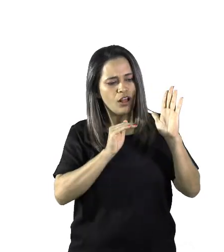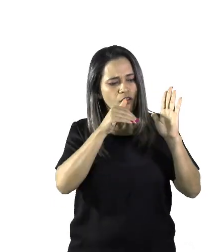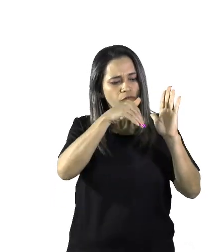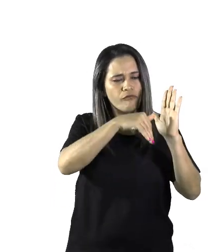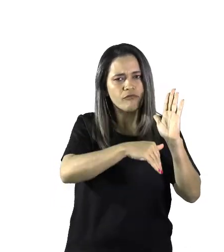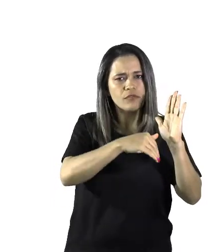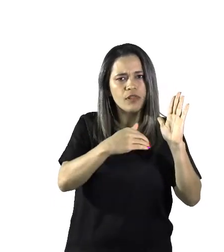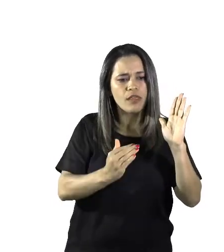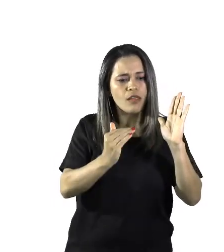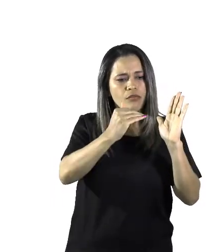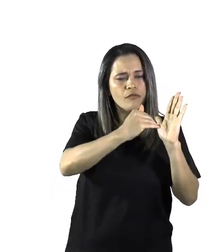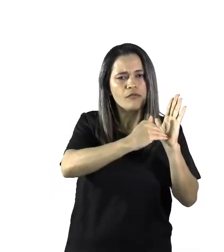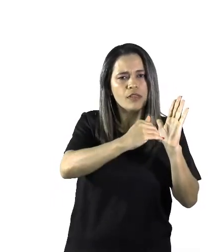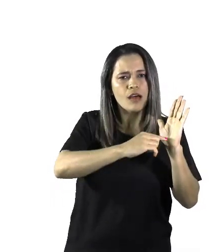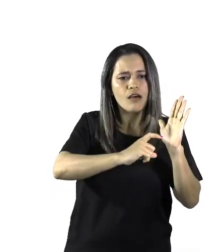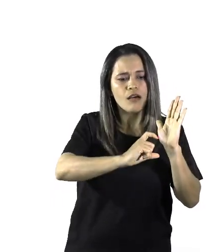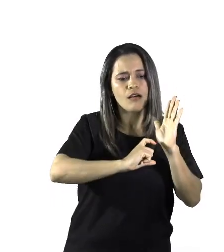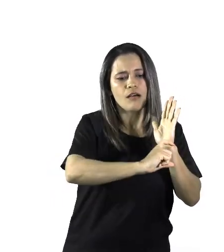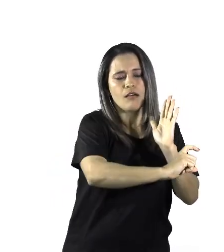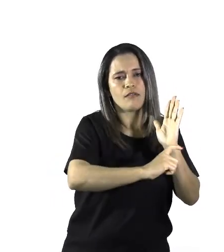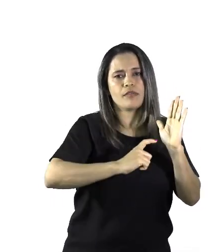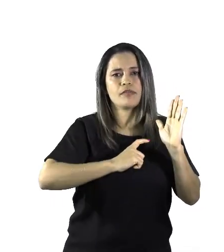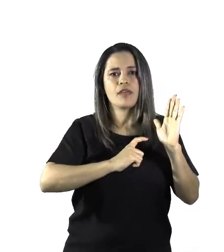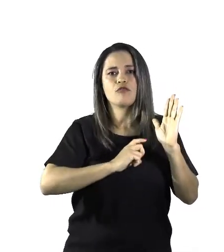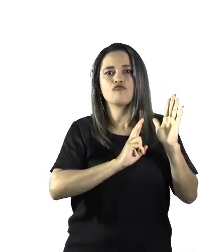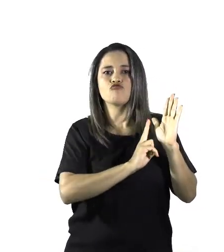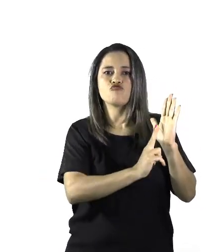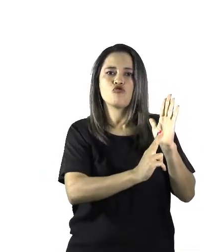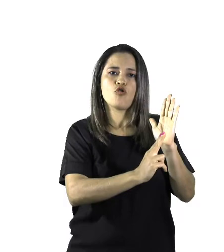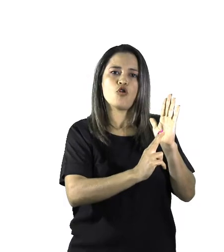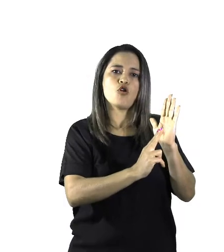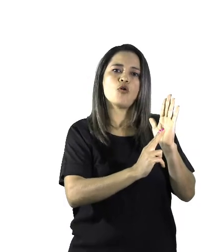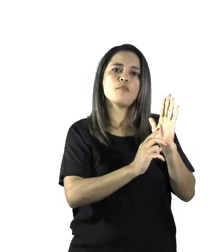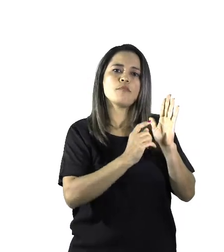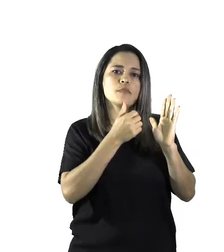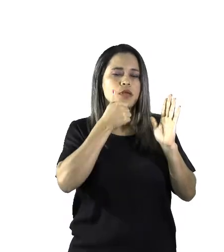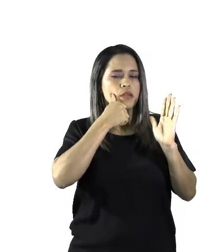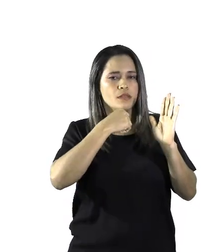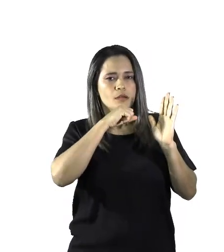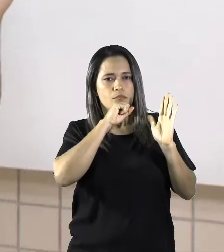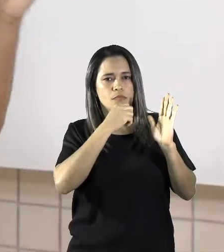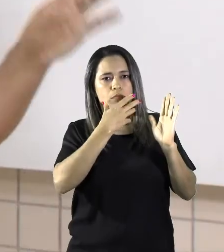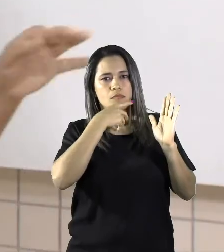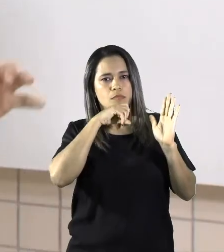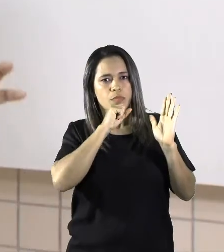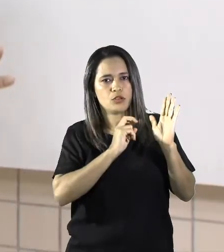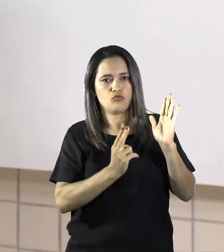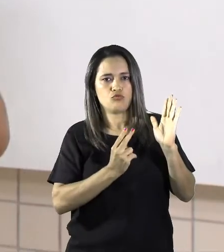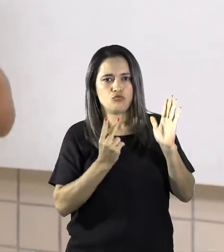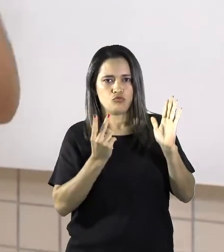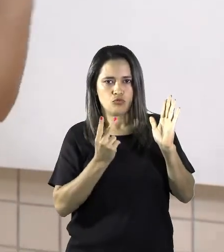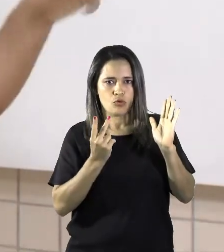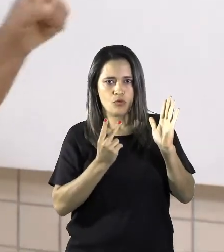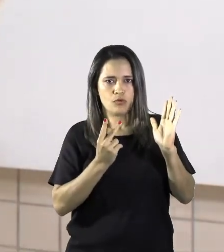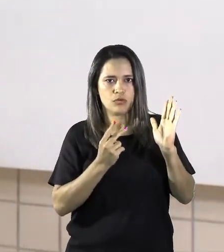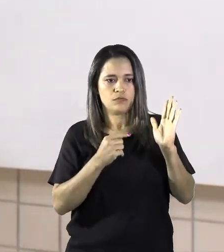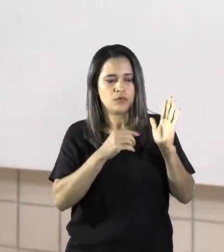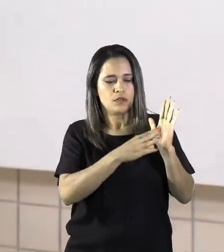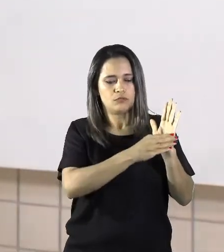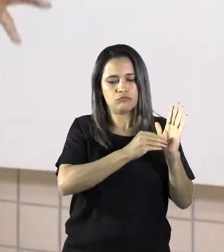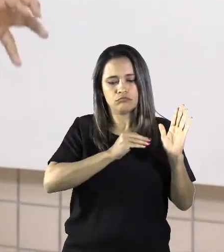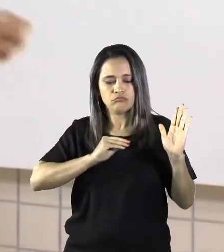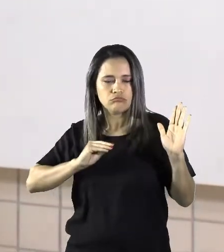biografia, lá está escrito o nome completo, o nome do pai e da mãe da Ana Maria Machado. Você vai lá no